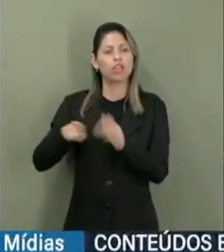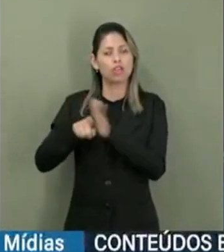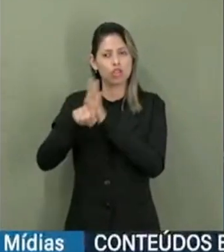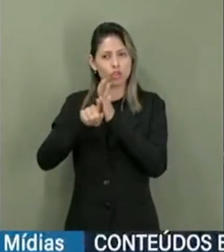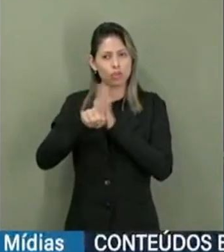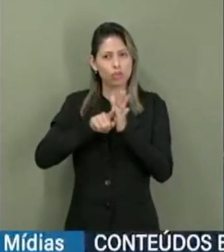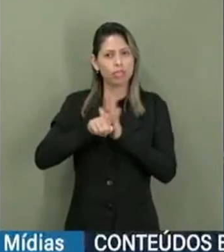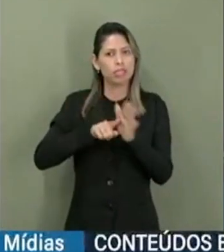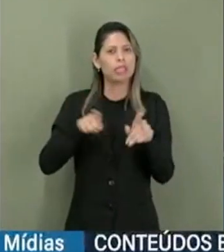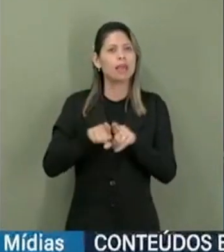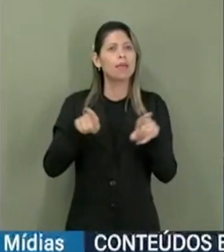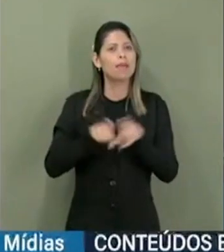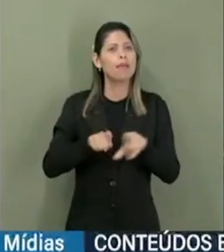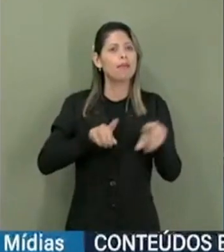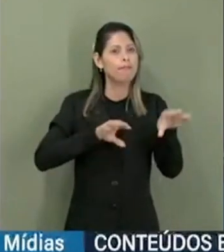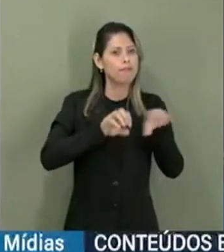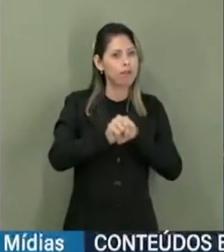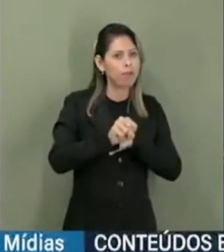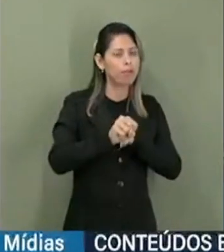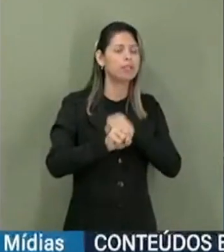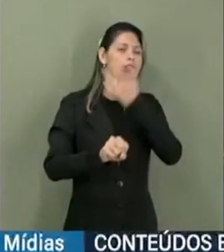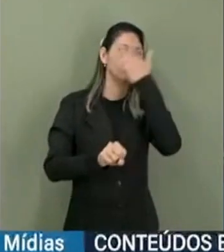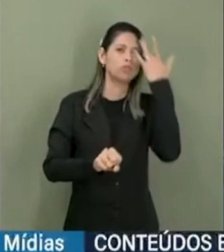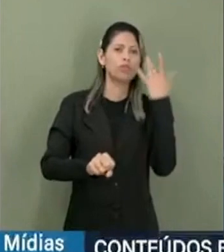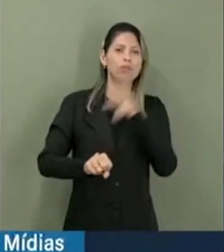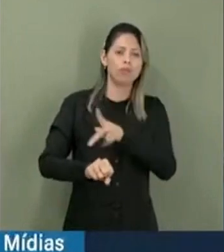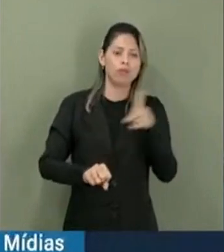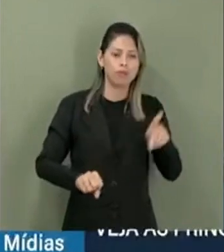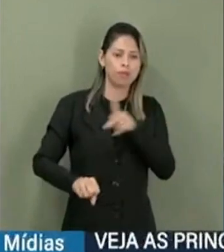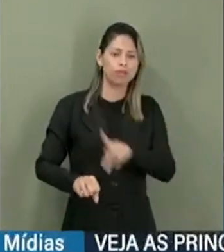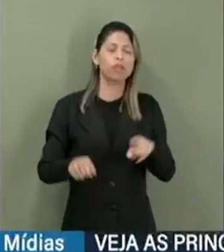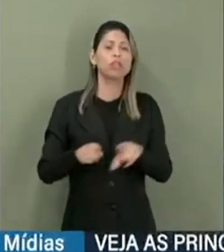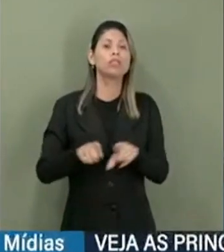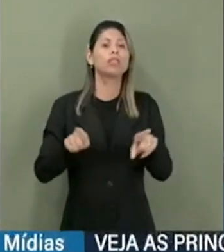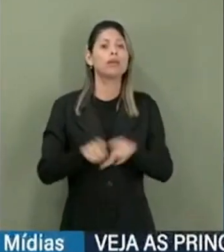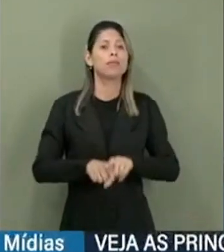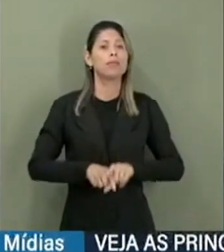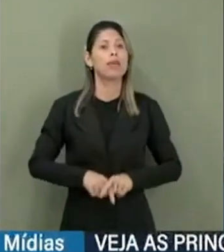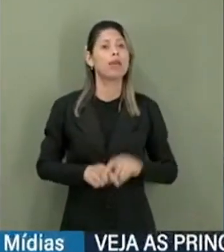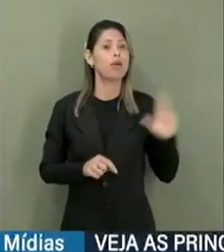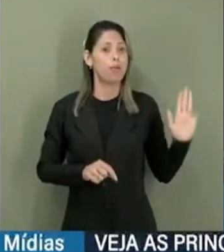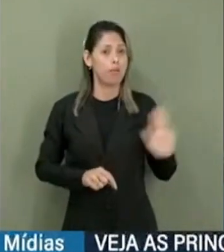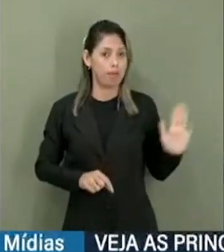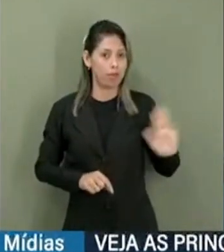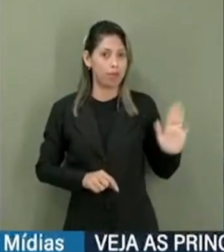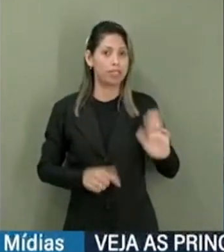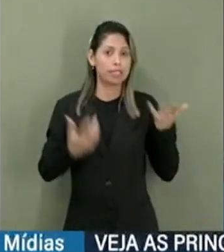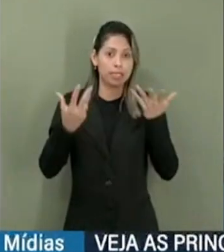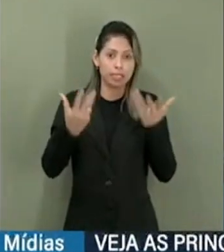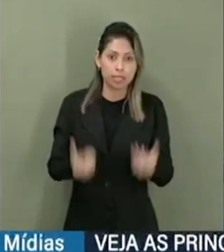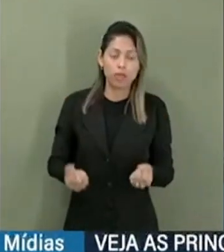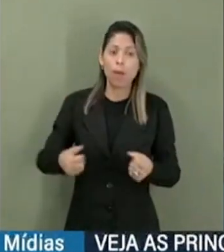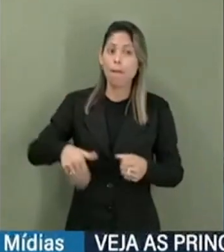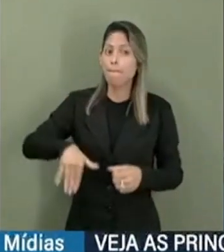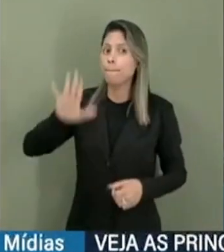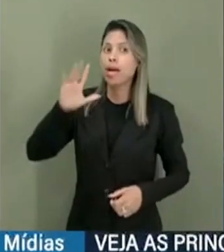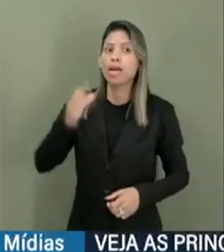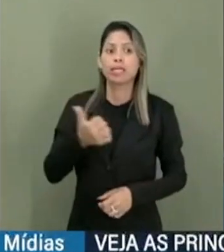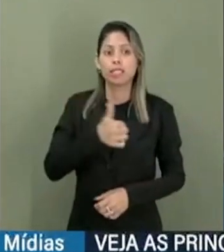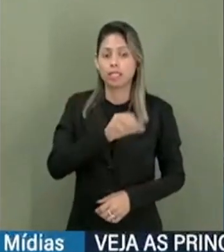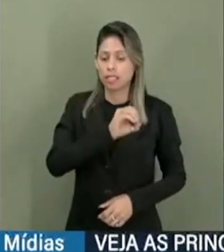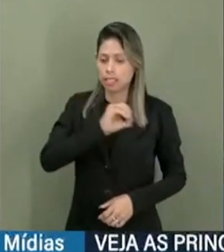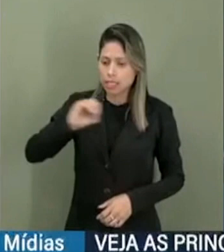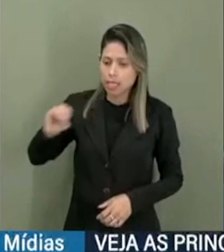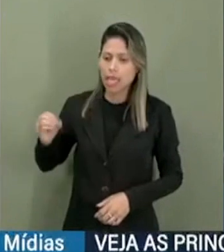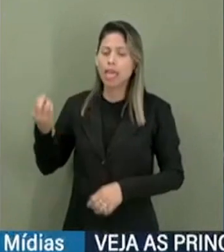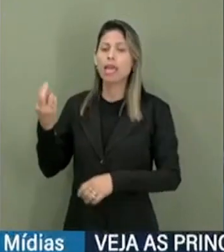e estudantes o presidente Lula recebeu mais de 100 reitores e outros representantes